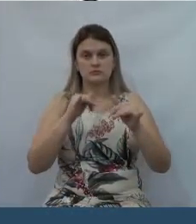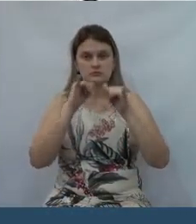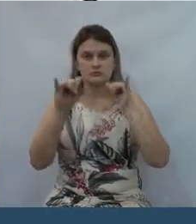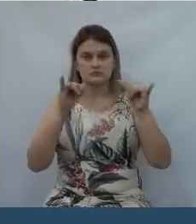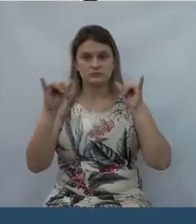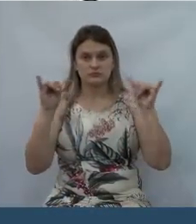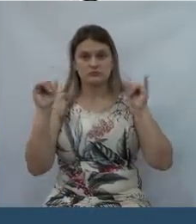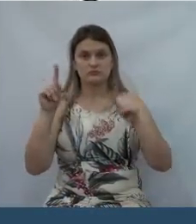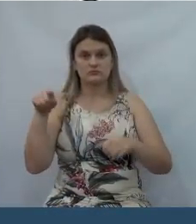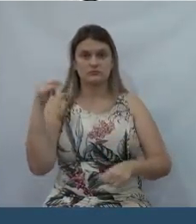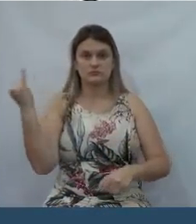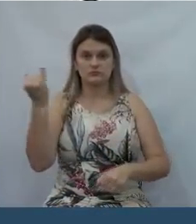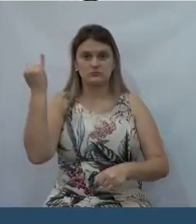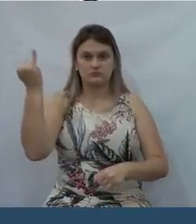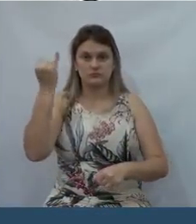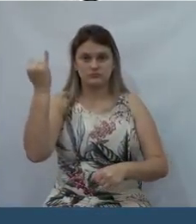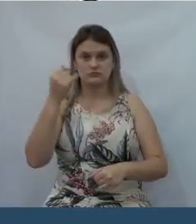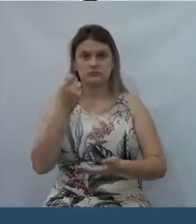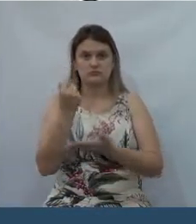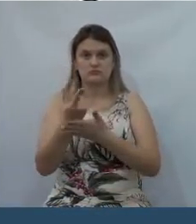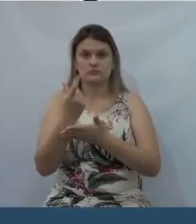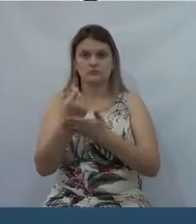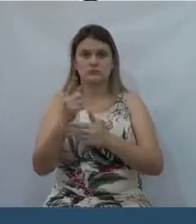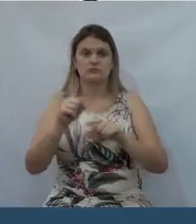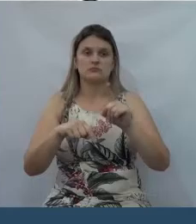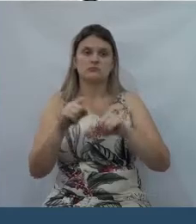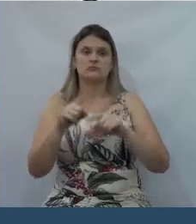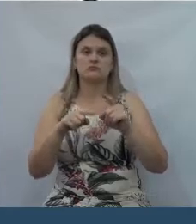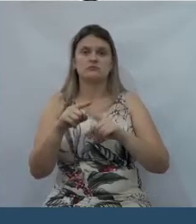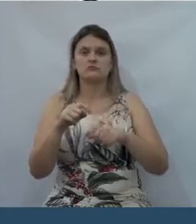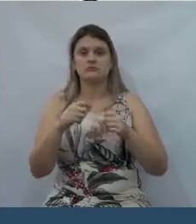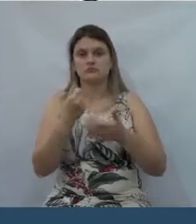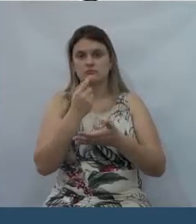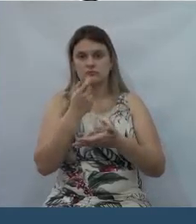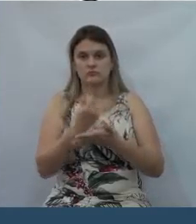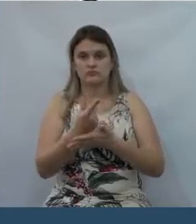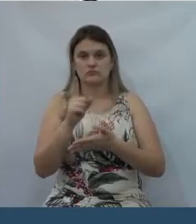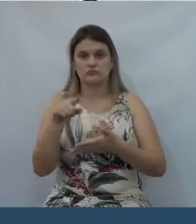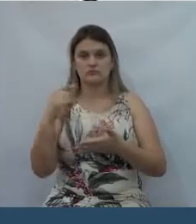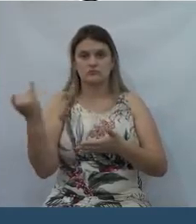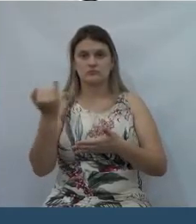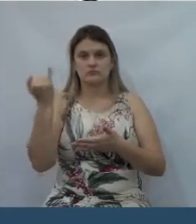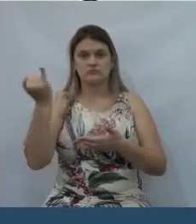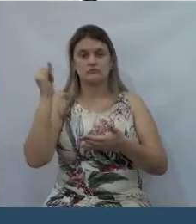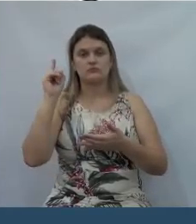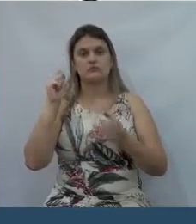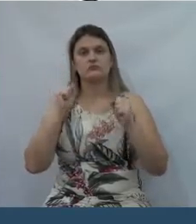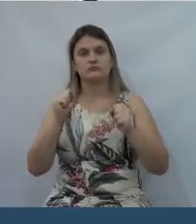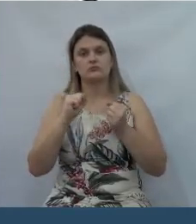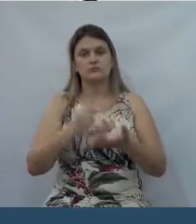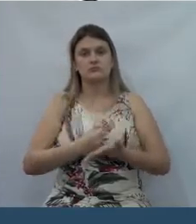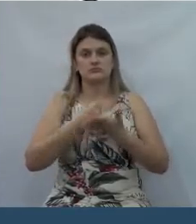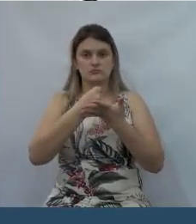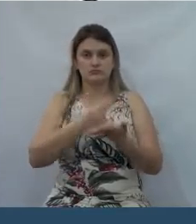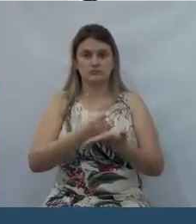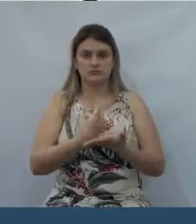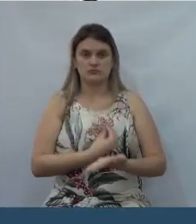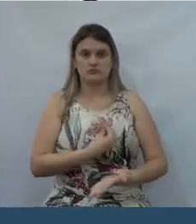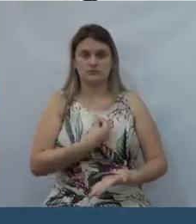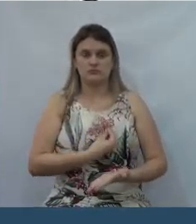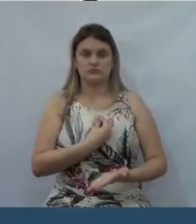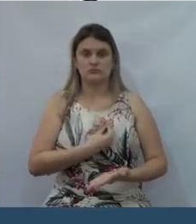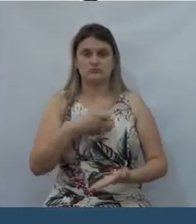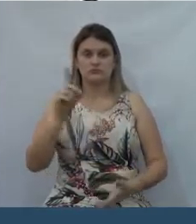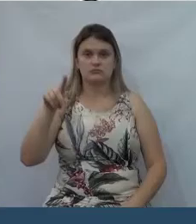alerta aqui, a importância de se adquirir um aparelho tão importante e que pode salvar tantas vidas, que é